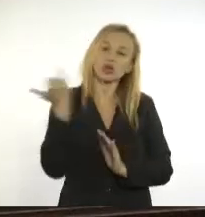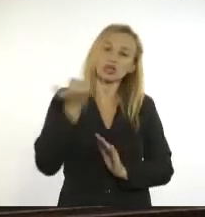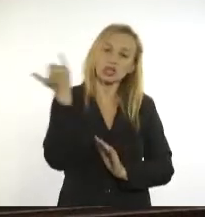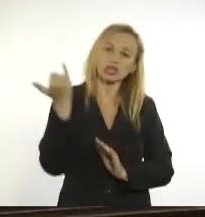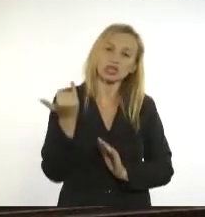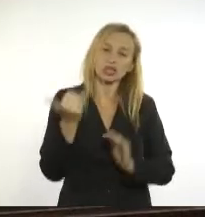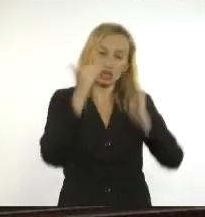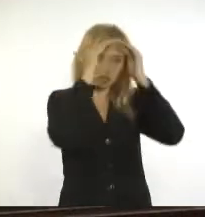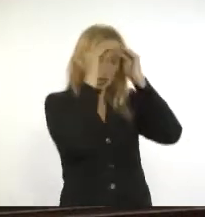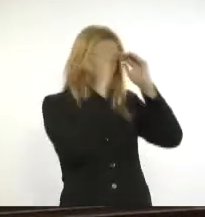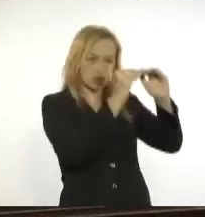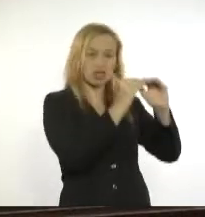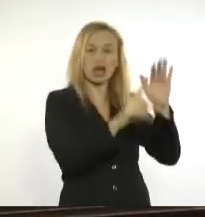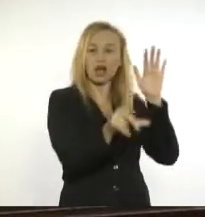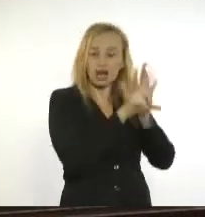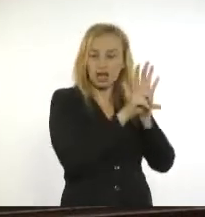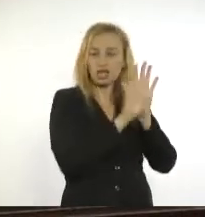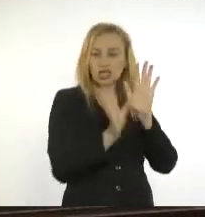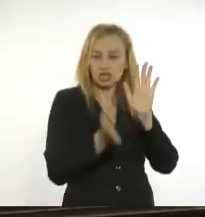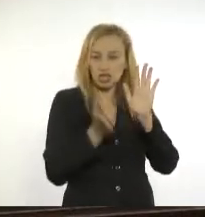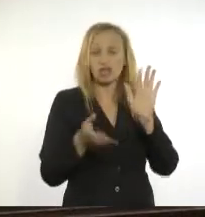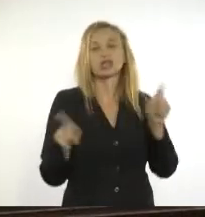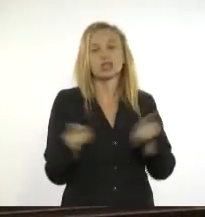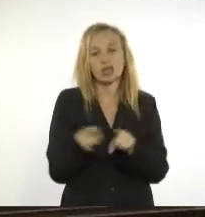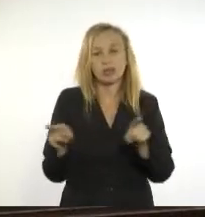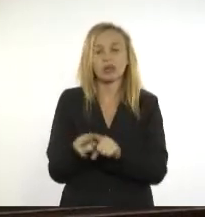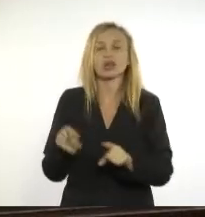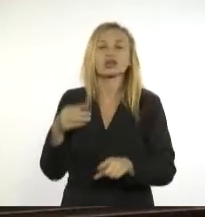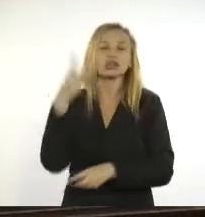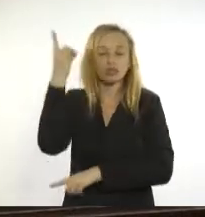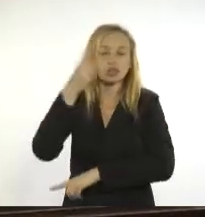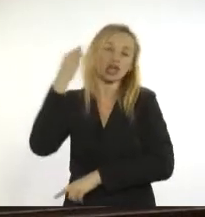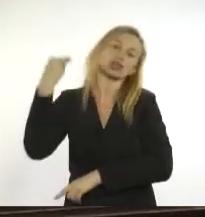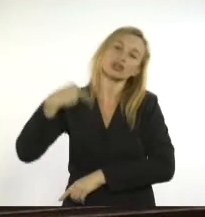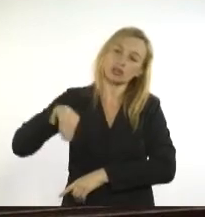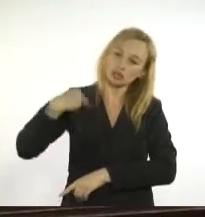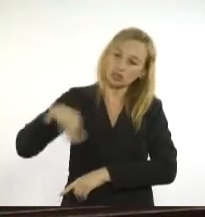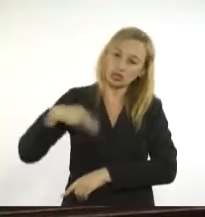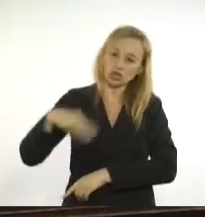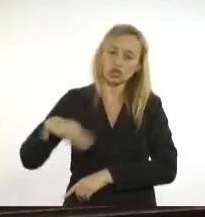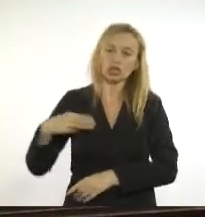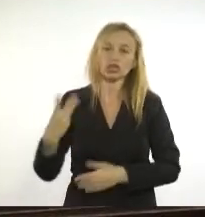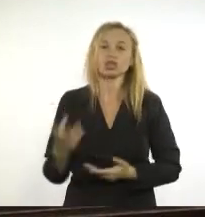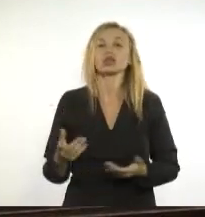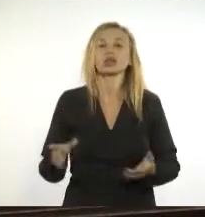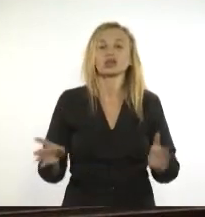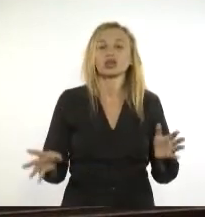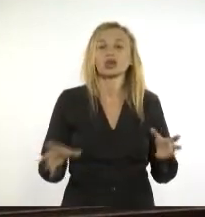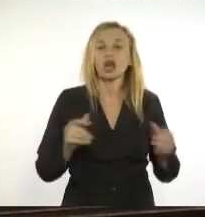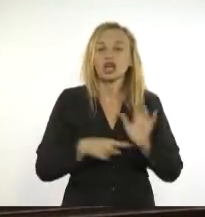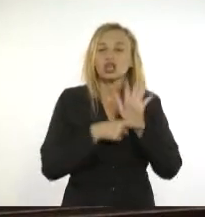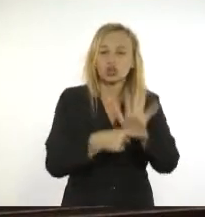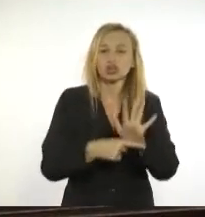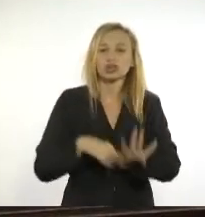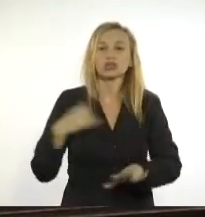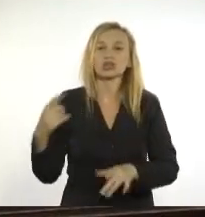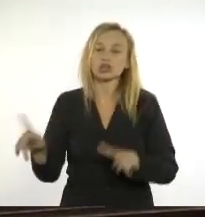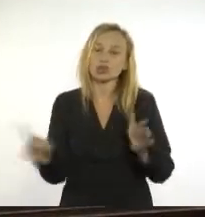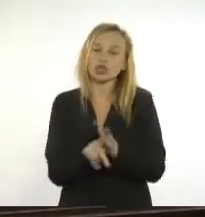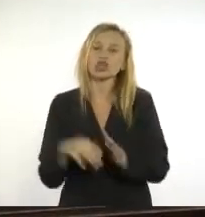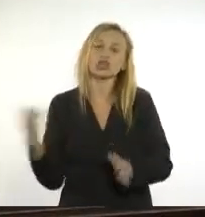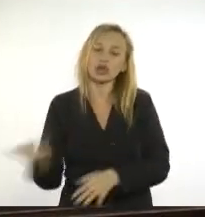boa qualidade, do deputado Carlos Mink, e para a qual a contribuição desse projeto também será muito importante. Faço aqui essa